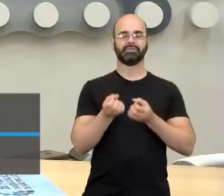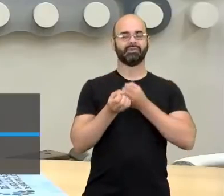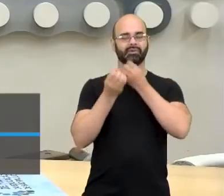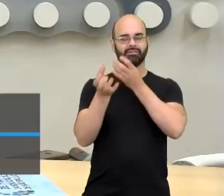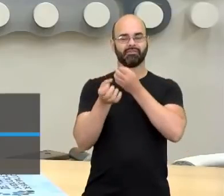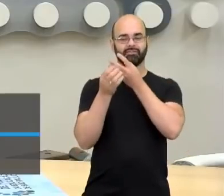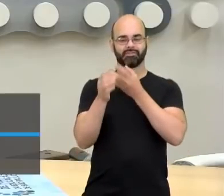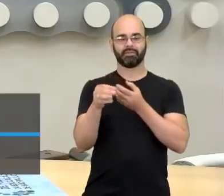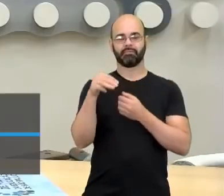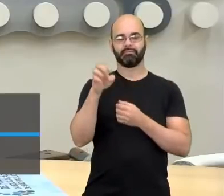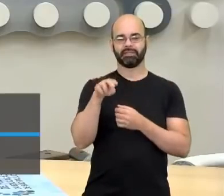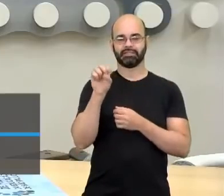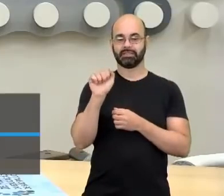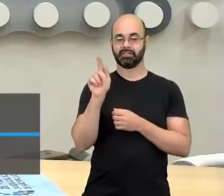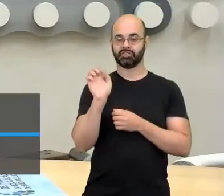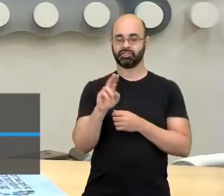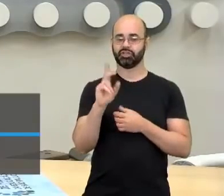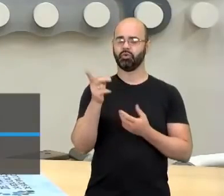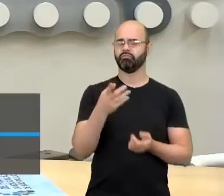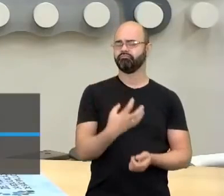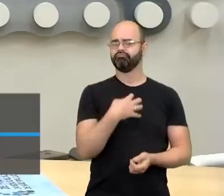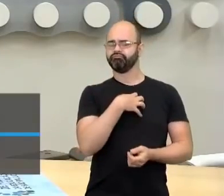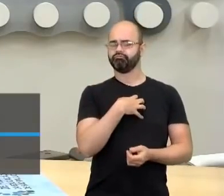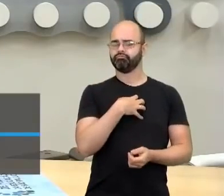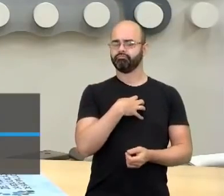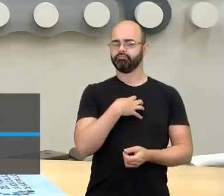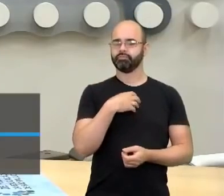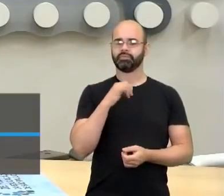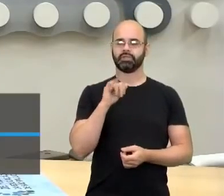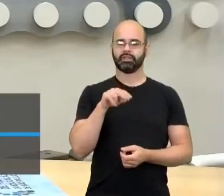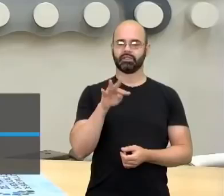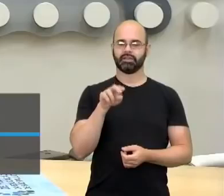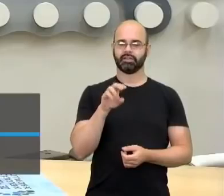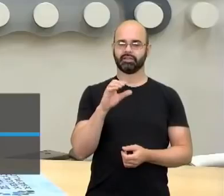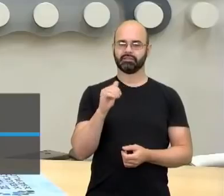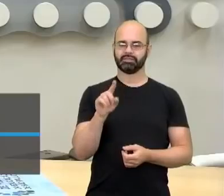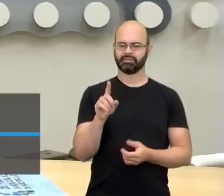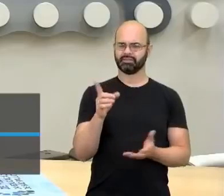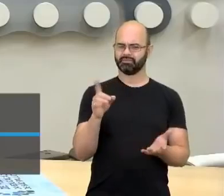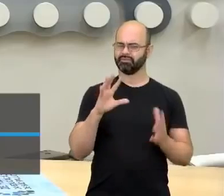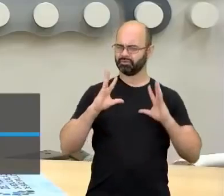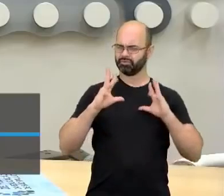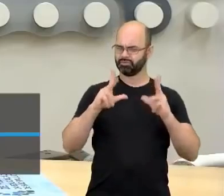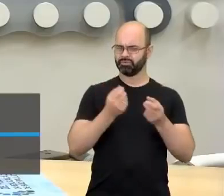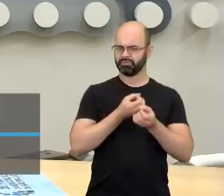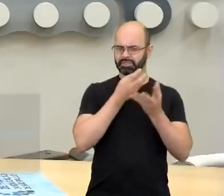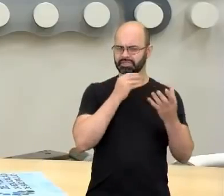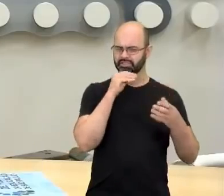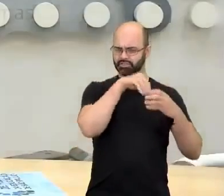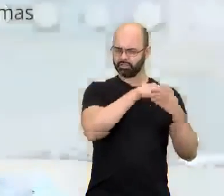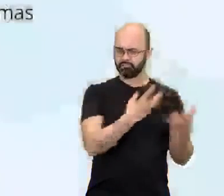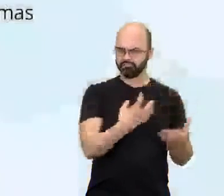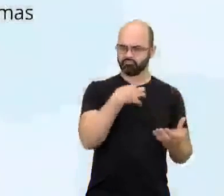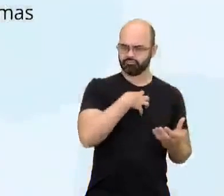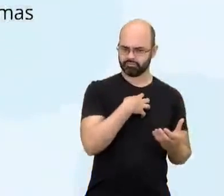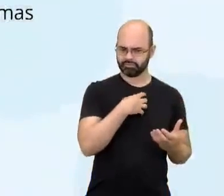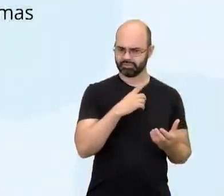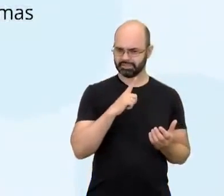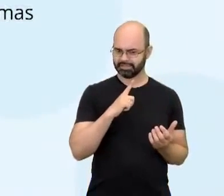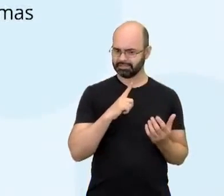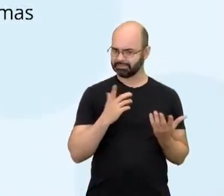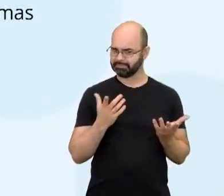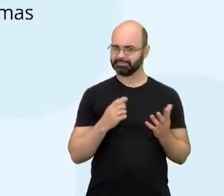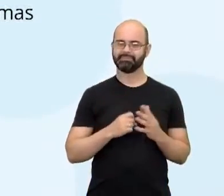a intenção. Será que toda mensagem tem uma intenção? Vamos lá, então, tema da aula aí na tela para